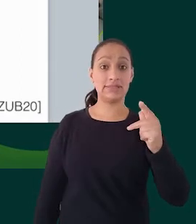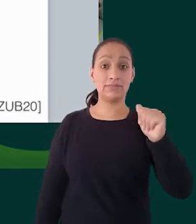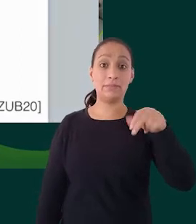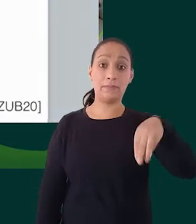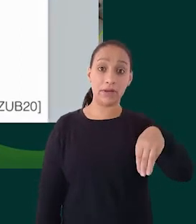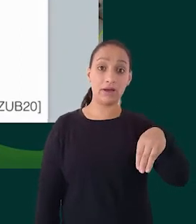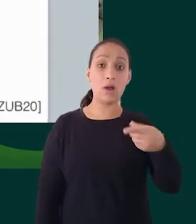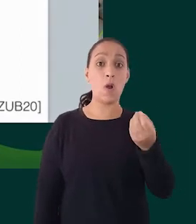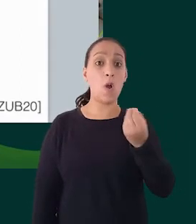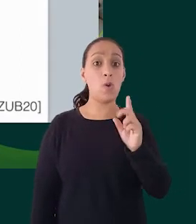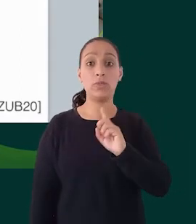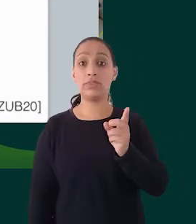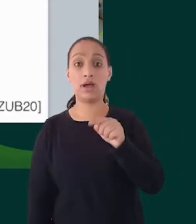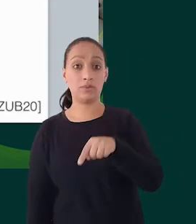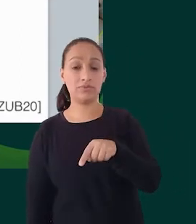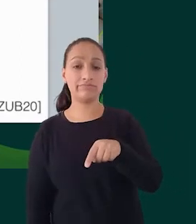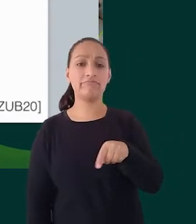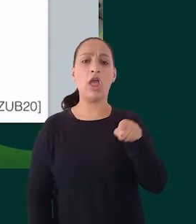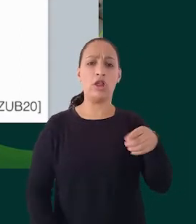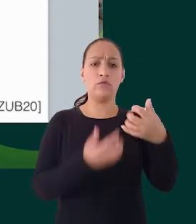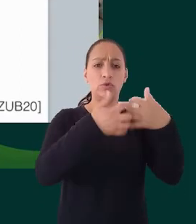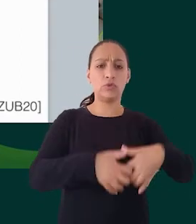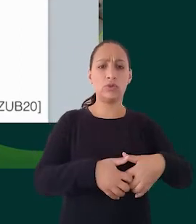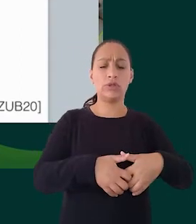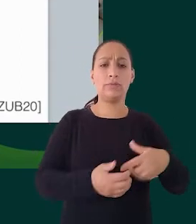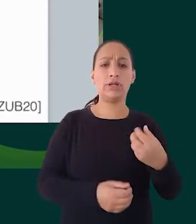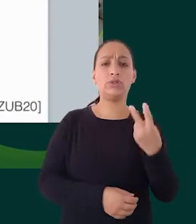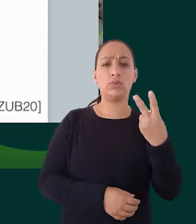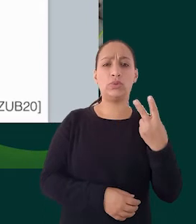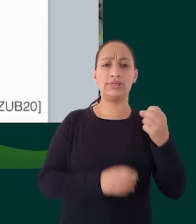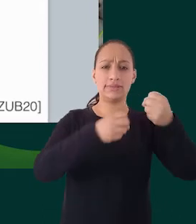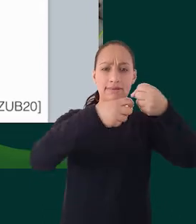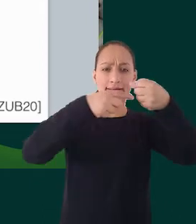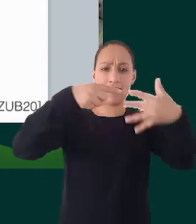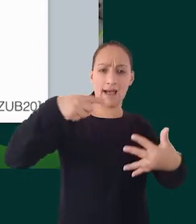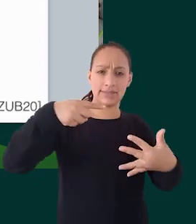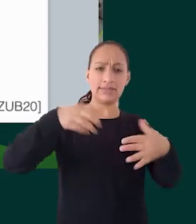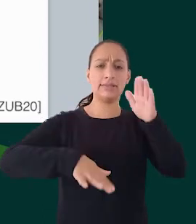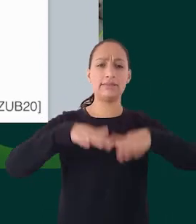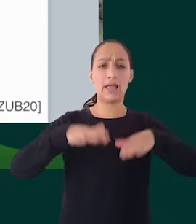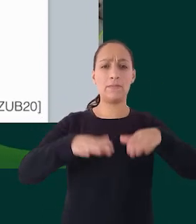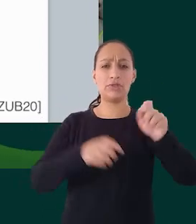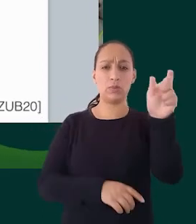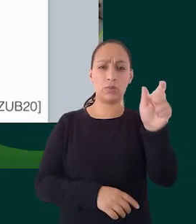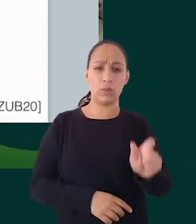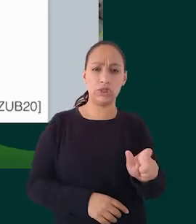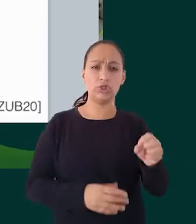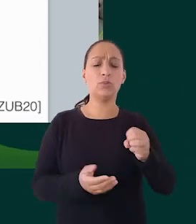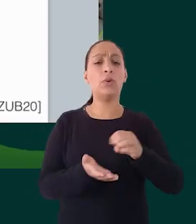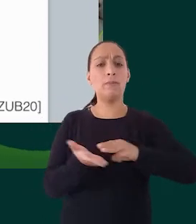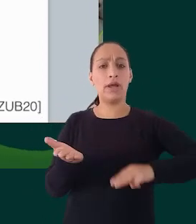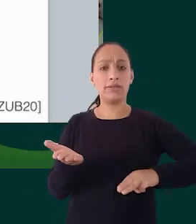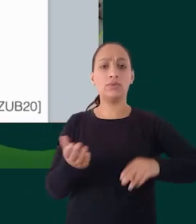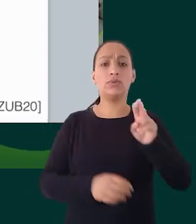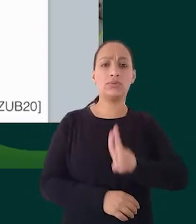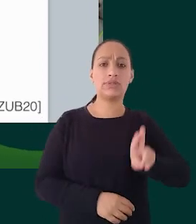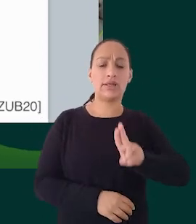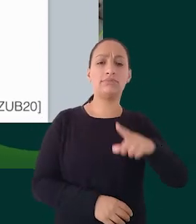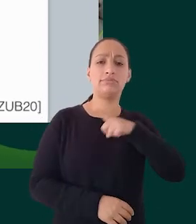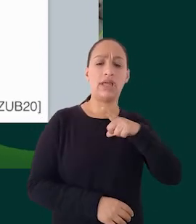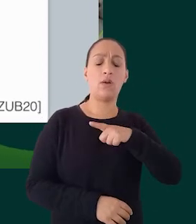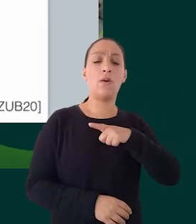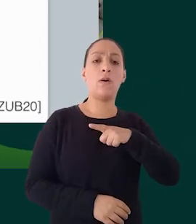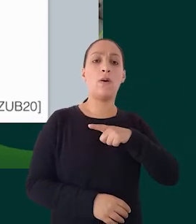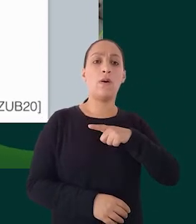spam. Ele funciona para mais de duas classes, vai depender do algoritmo, vai depender do método a ser utilizado. Aqui tem alguns algoritmos